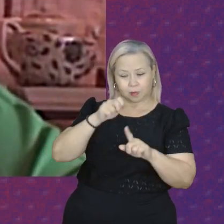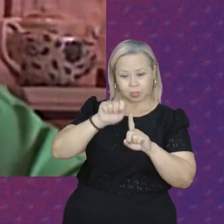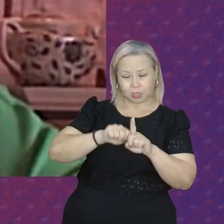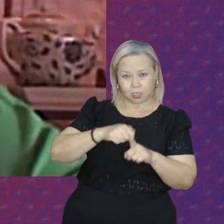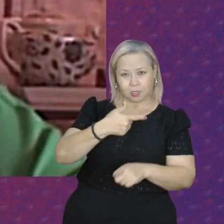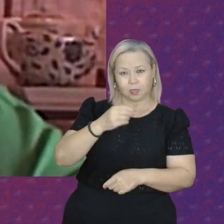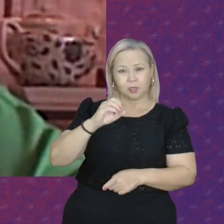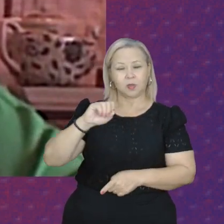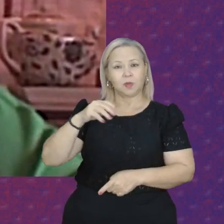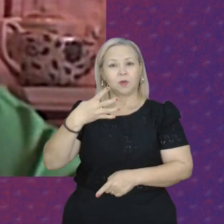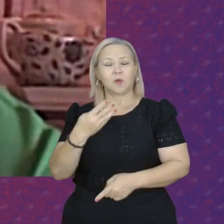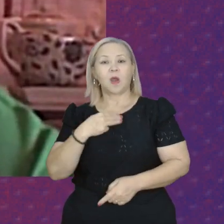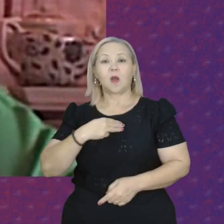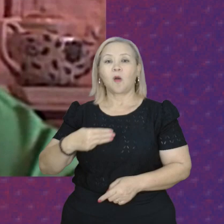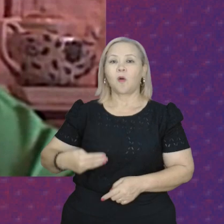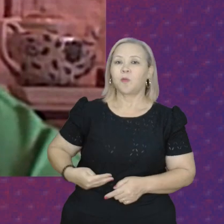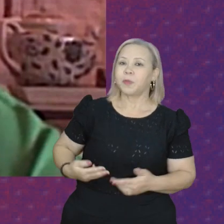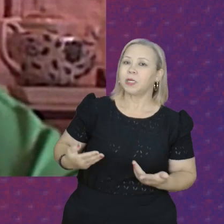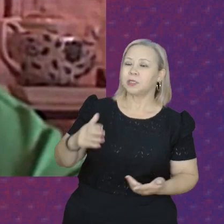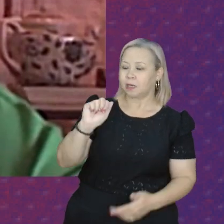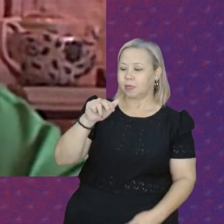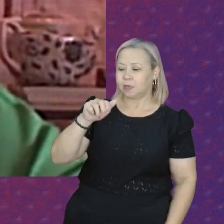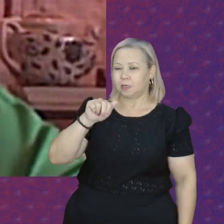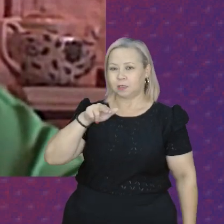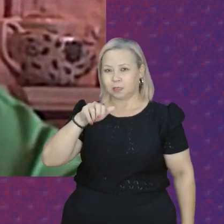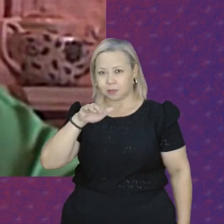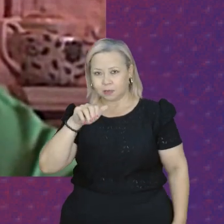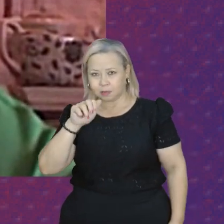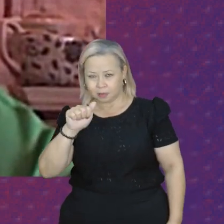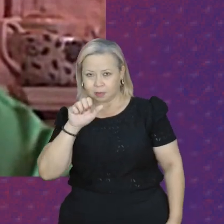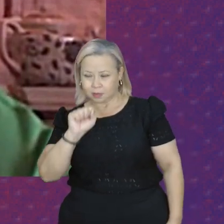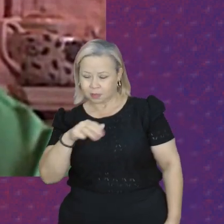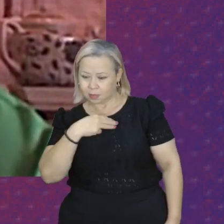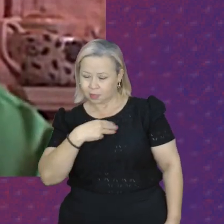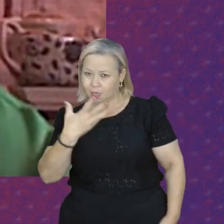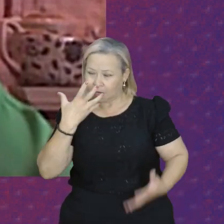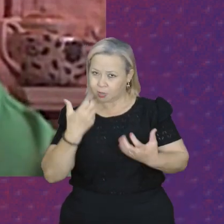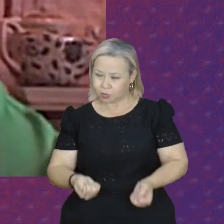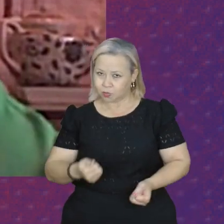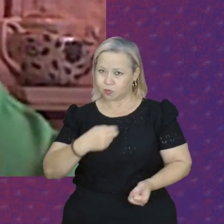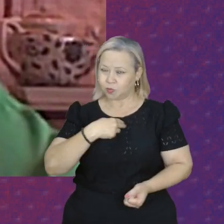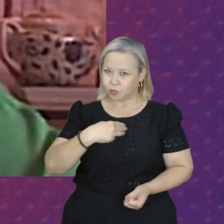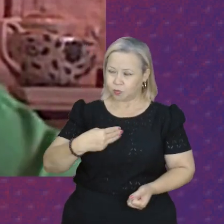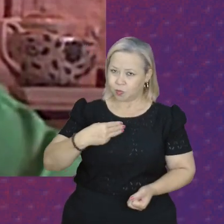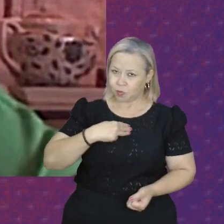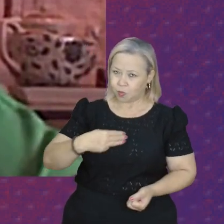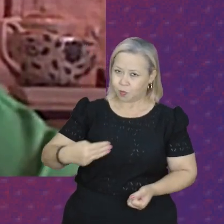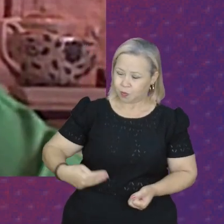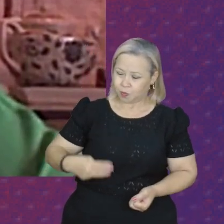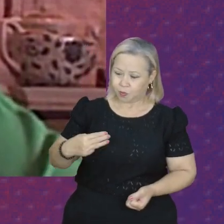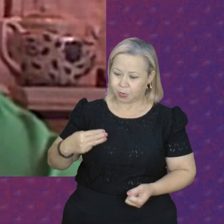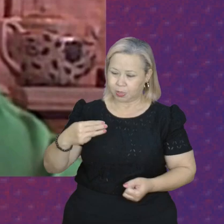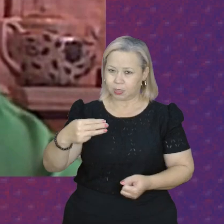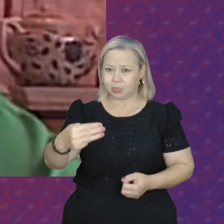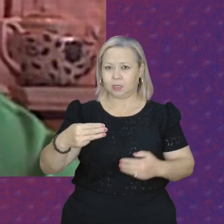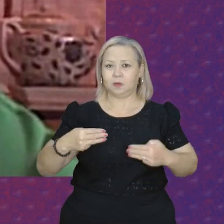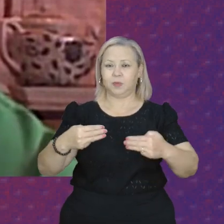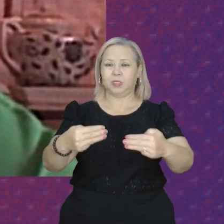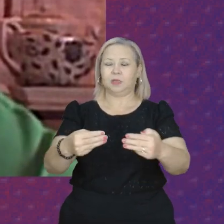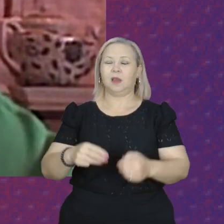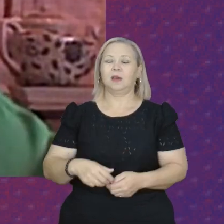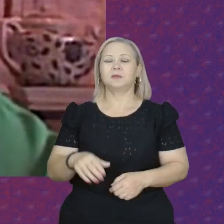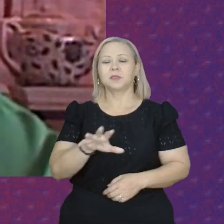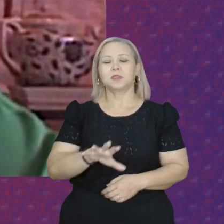2004, o ministro Patrus Ananias assume o ministério, não é? Com essas áreas da